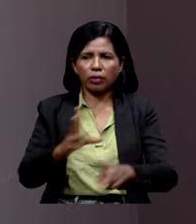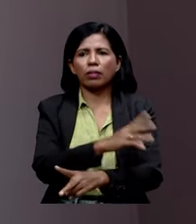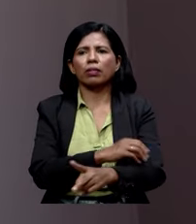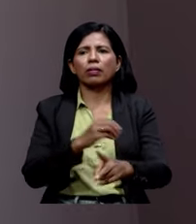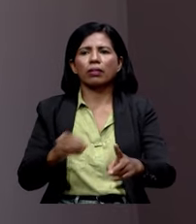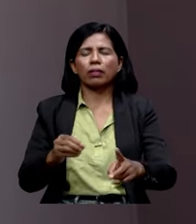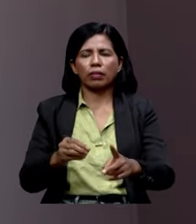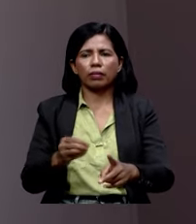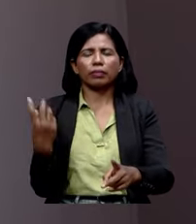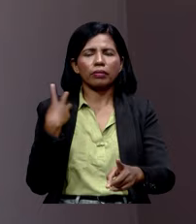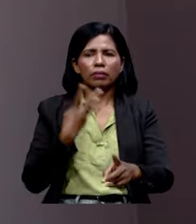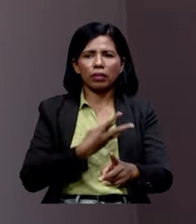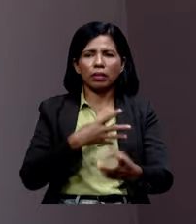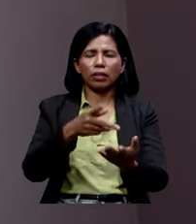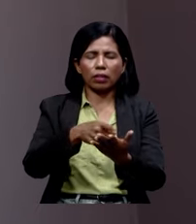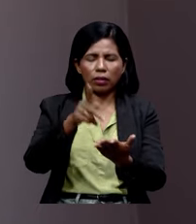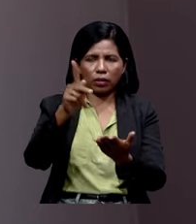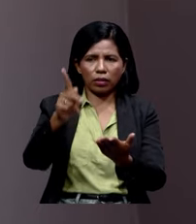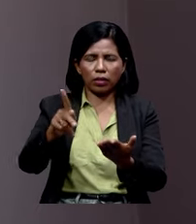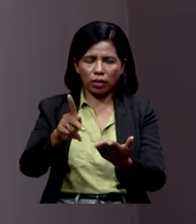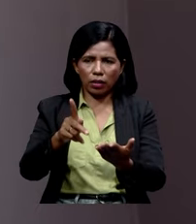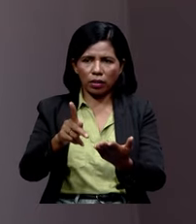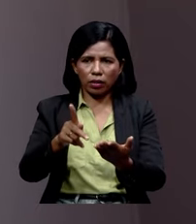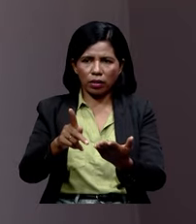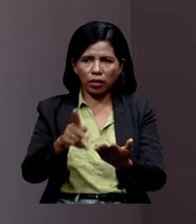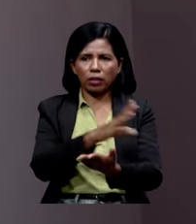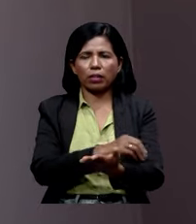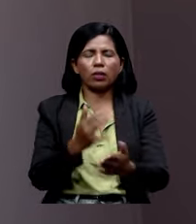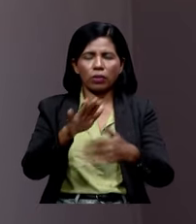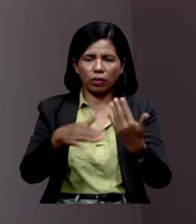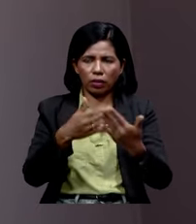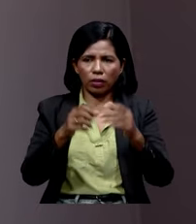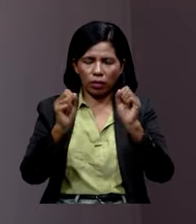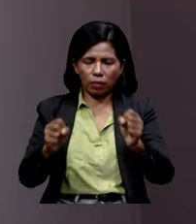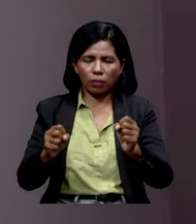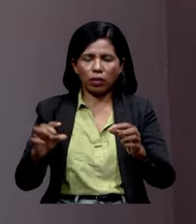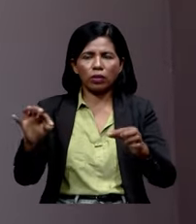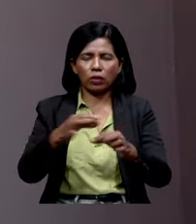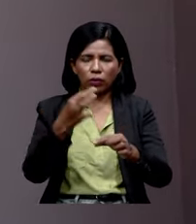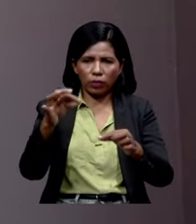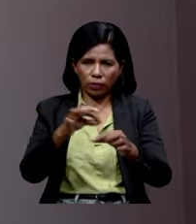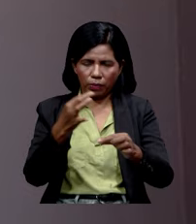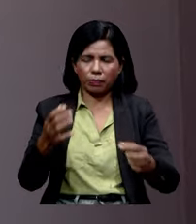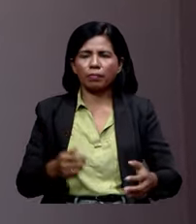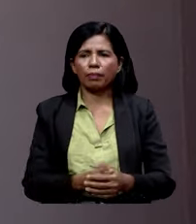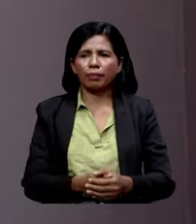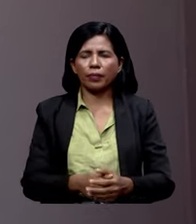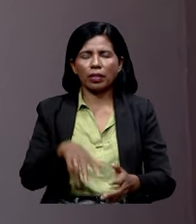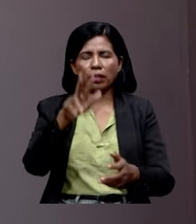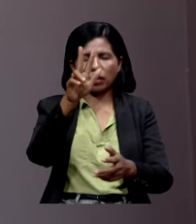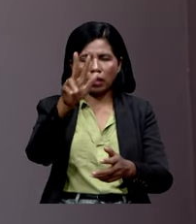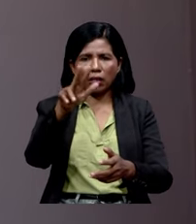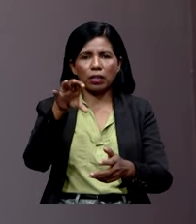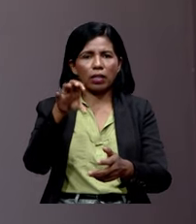mos balbalo, de vita selo, costura serene, a tu bele suco, túnica serene. 3000 nene completo onda